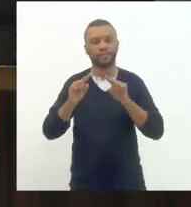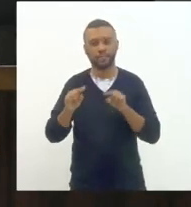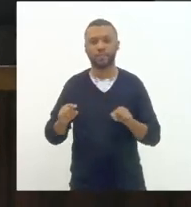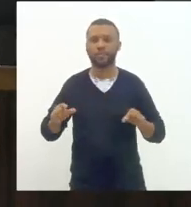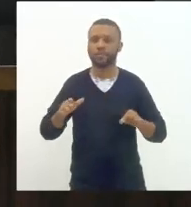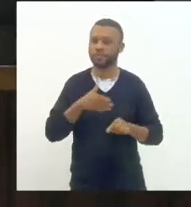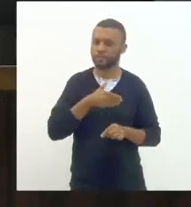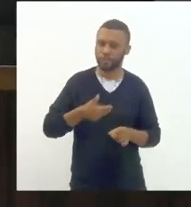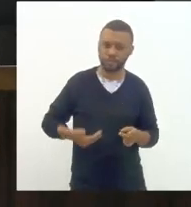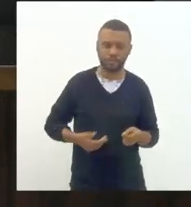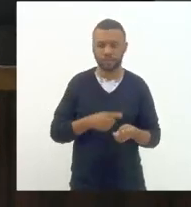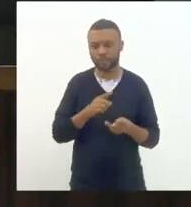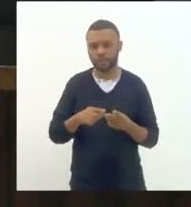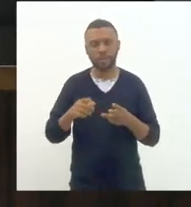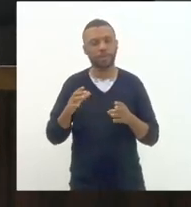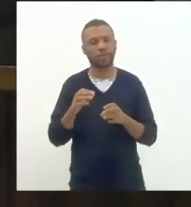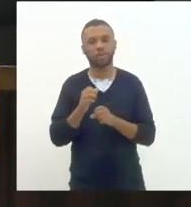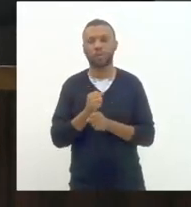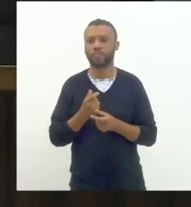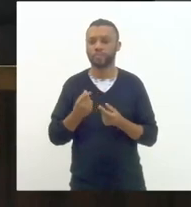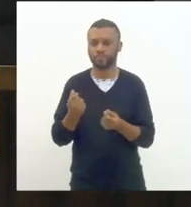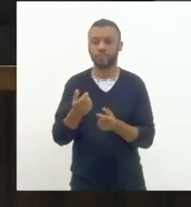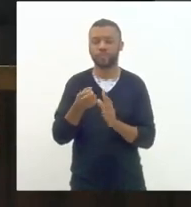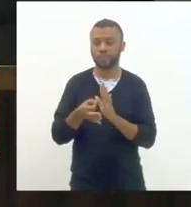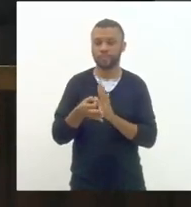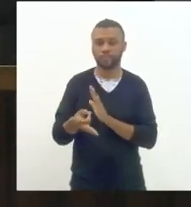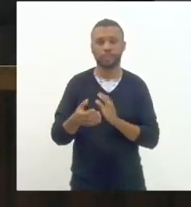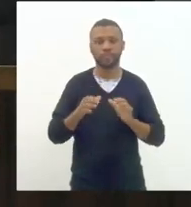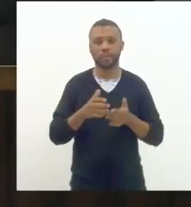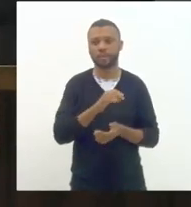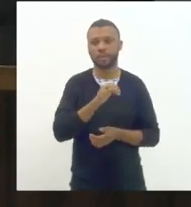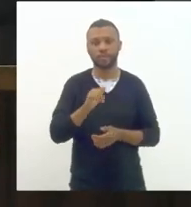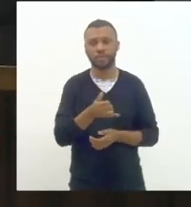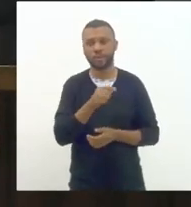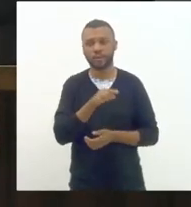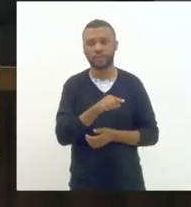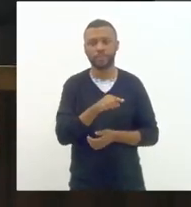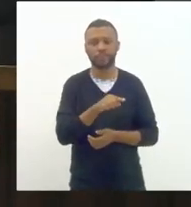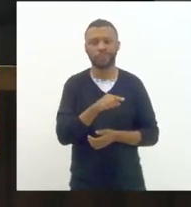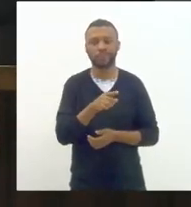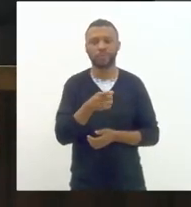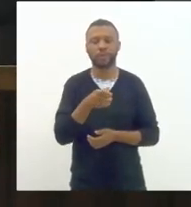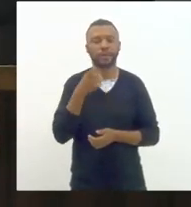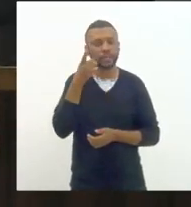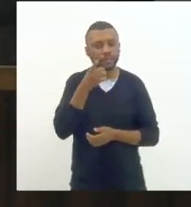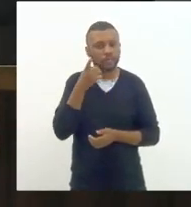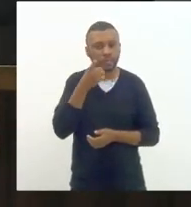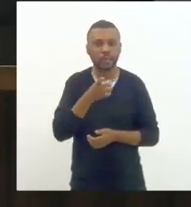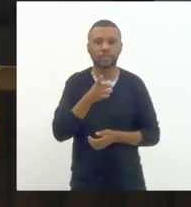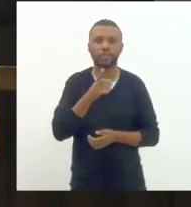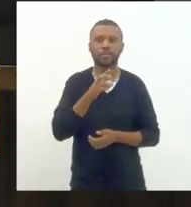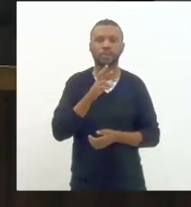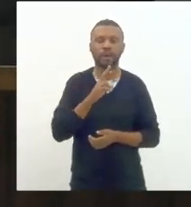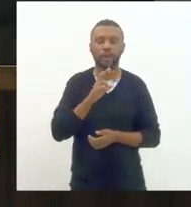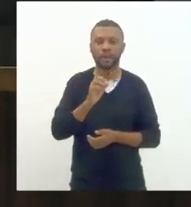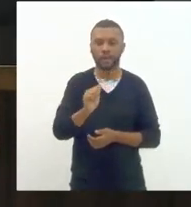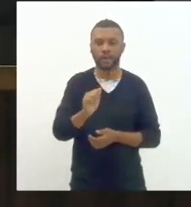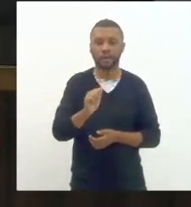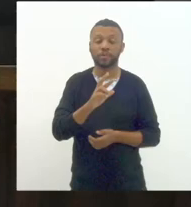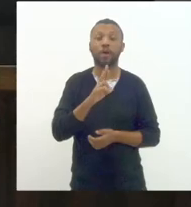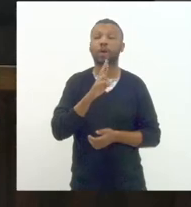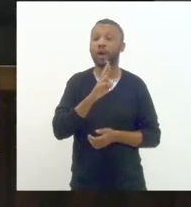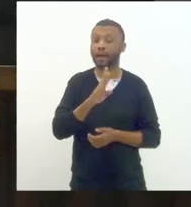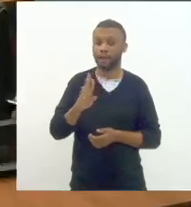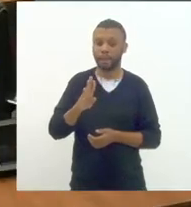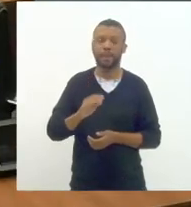e da Comissão de Orçamento. Para emitir parecer pela Comissão de Constituição e Justiça, deputado Rodrigo Amorim.